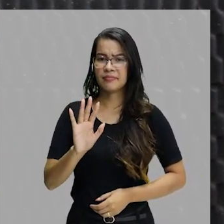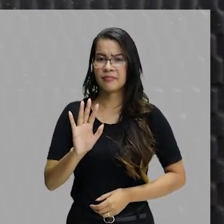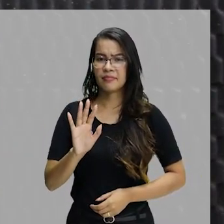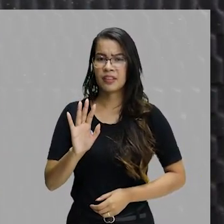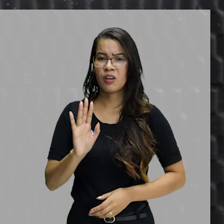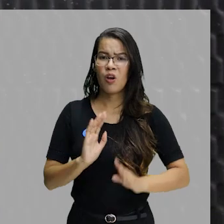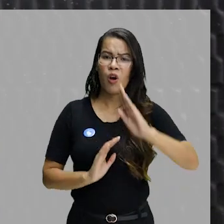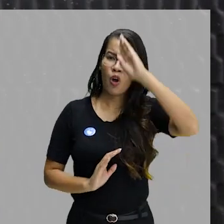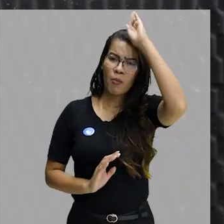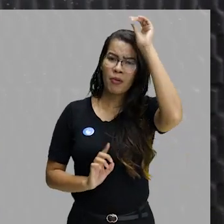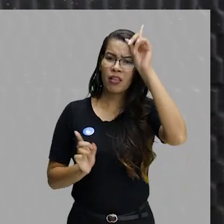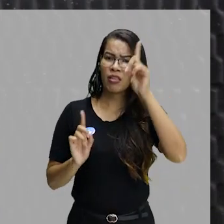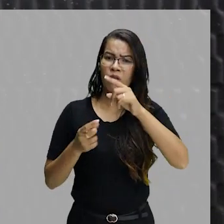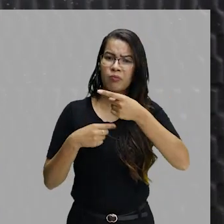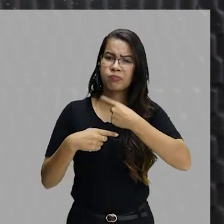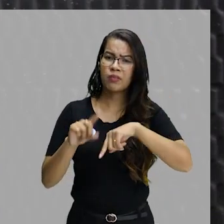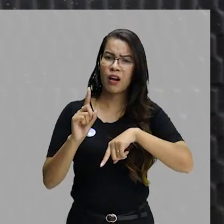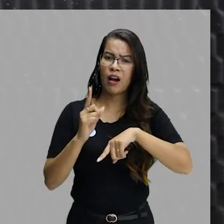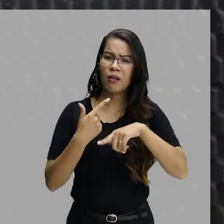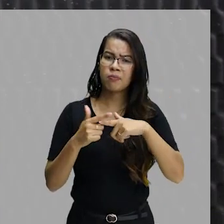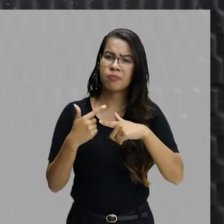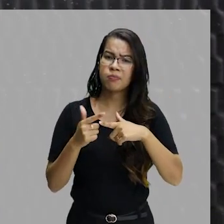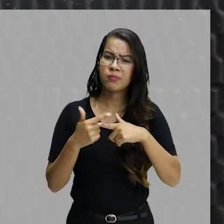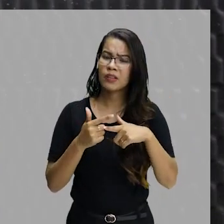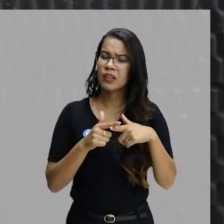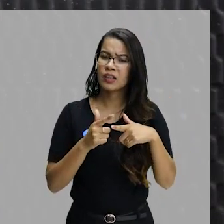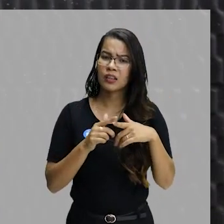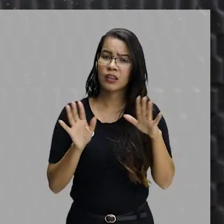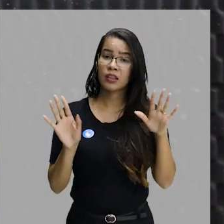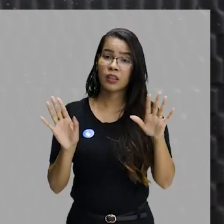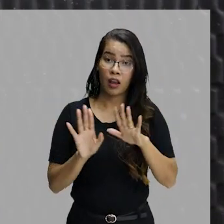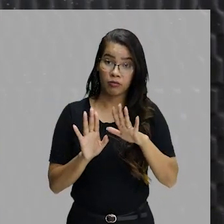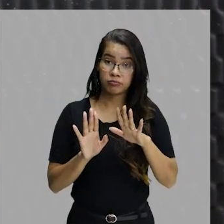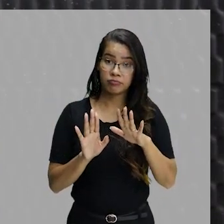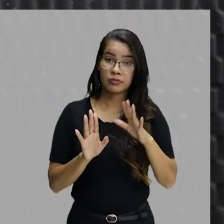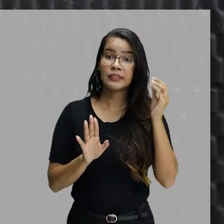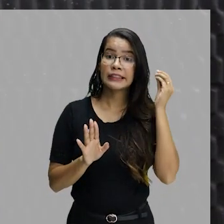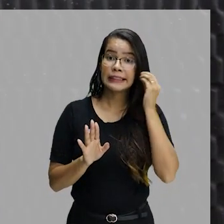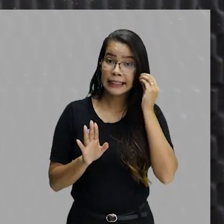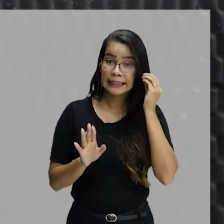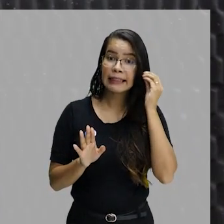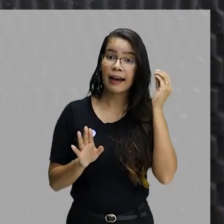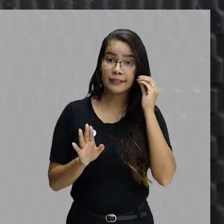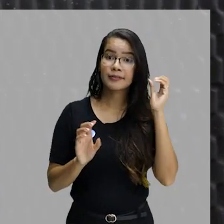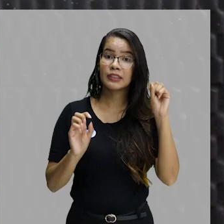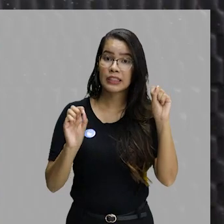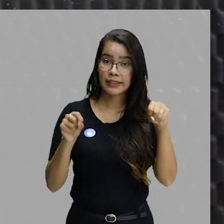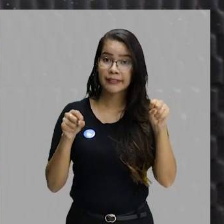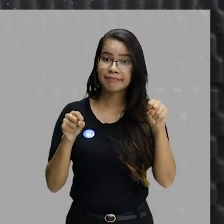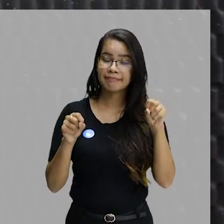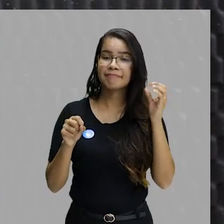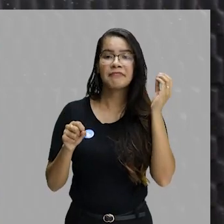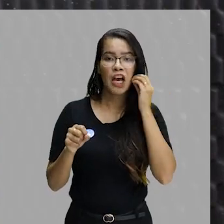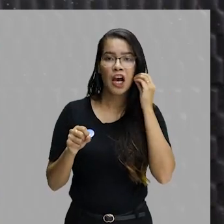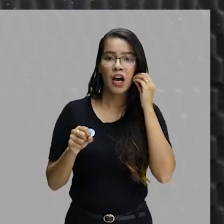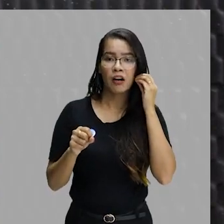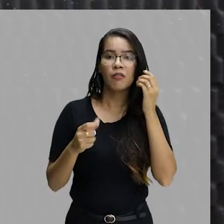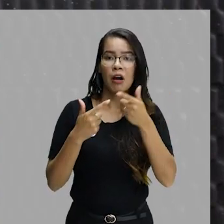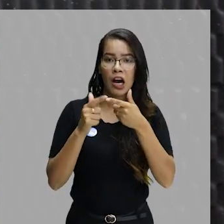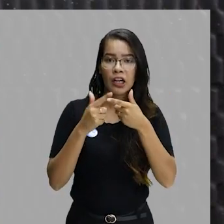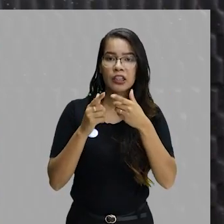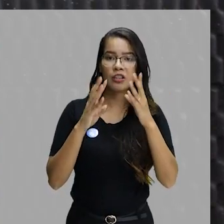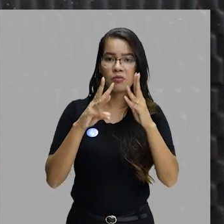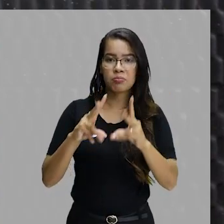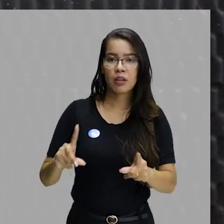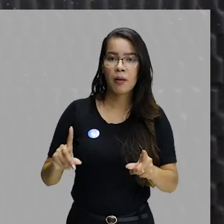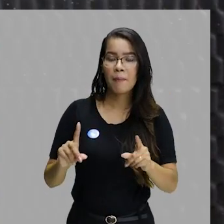que Roma não superou essa crise. Tentativas para poder superar essa crise ocorreram. E uma das